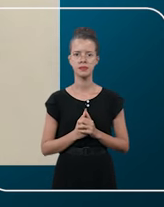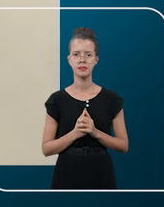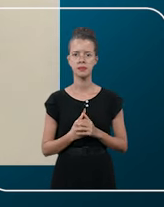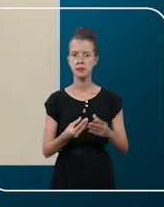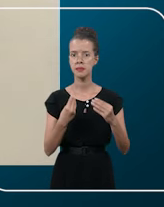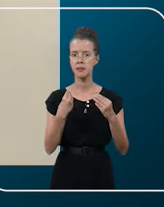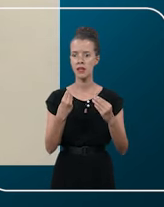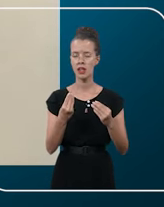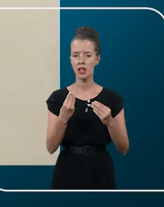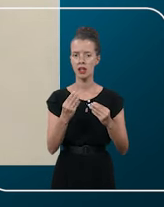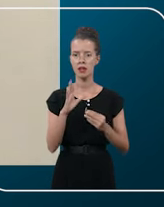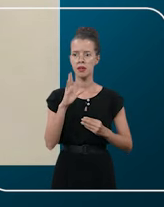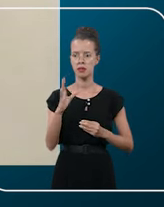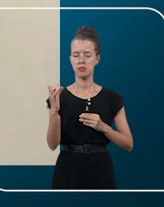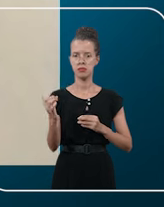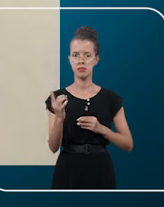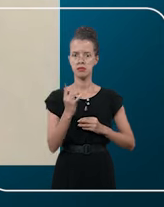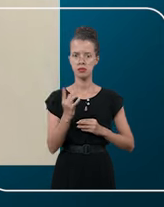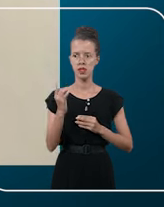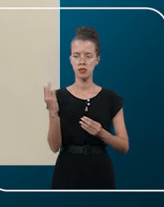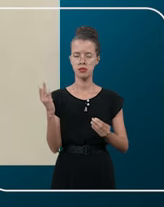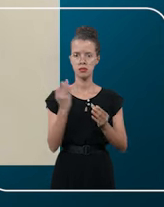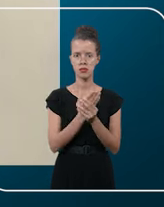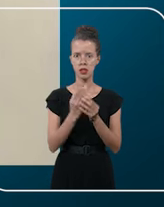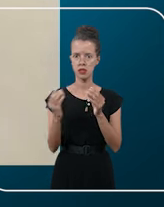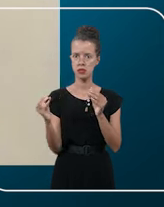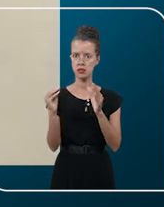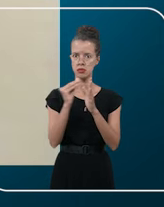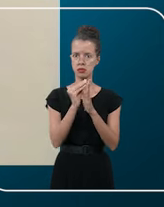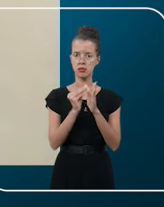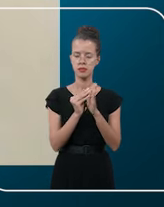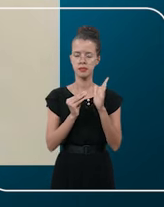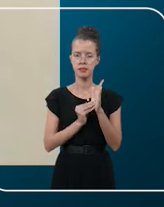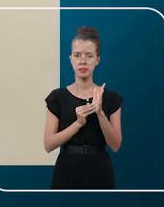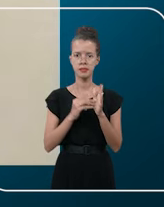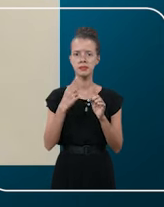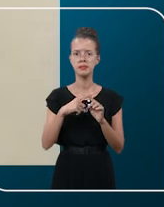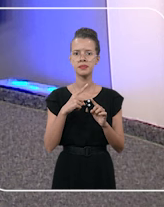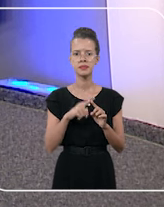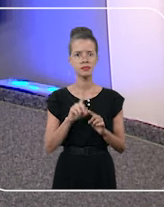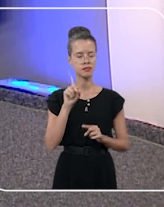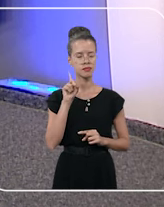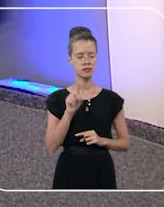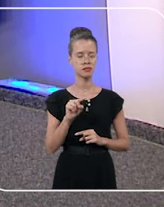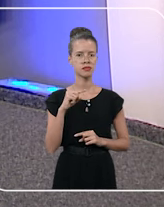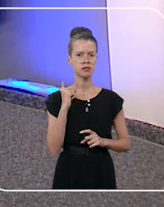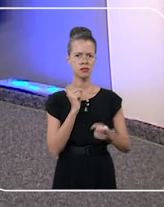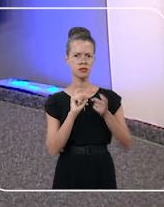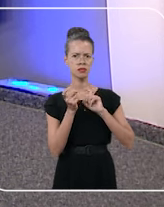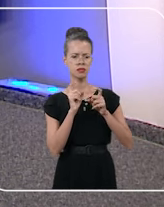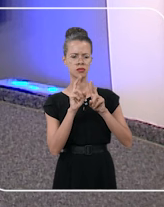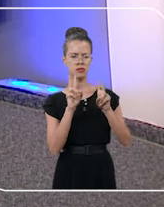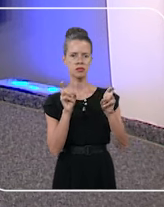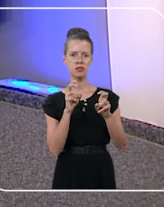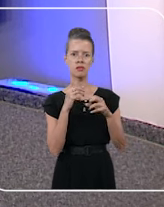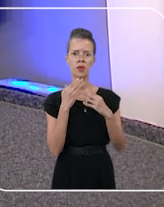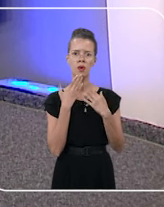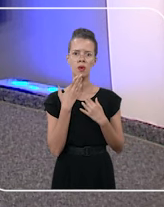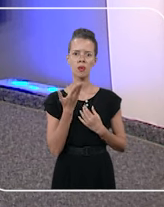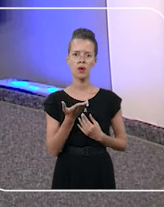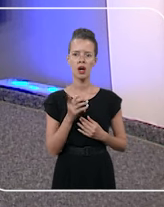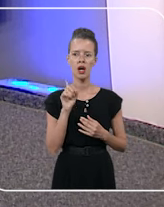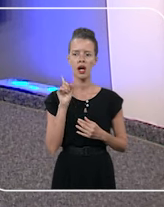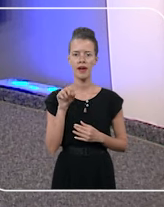chamá-lo ao processo, porque a questão que ainda estará ali sendo discutida é sobre o ato de imperícia,